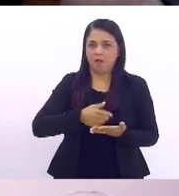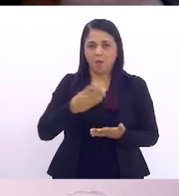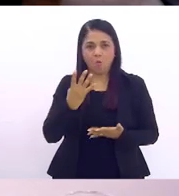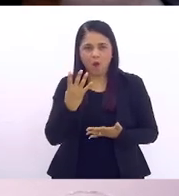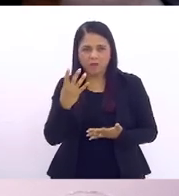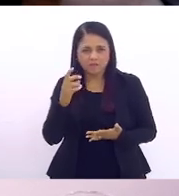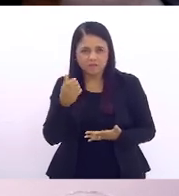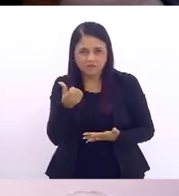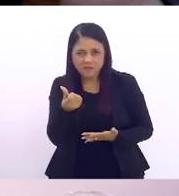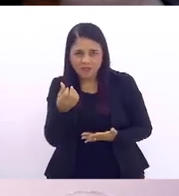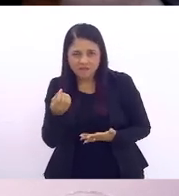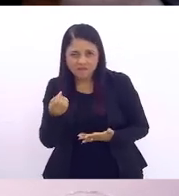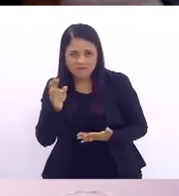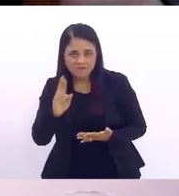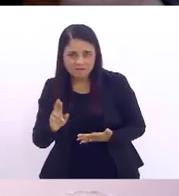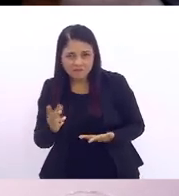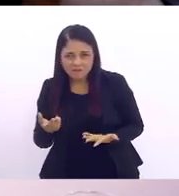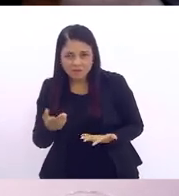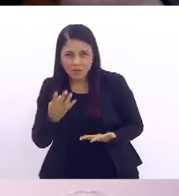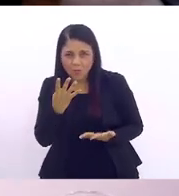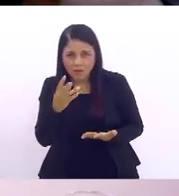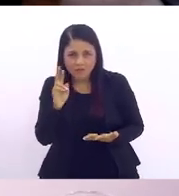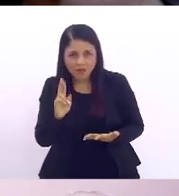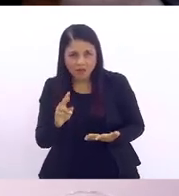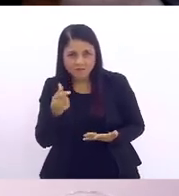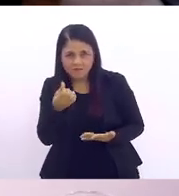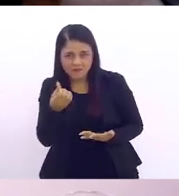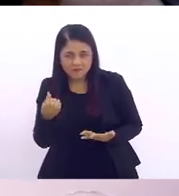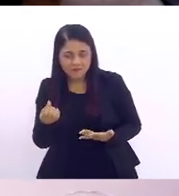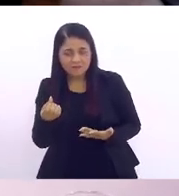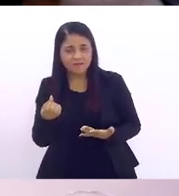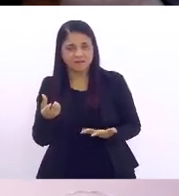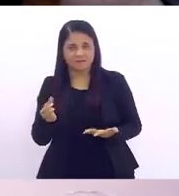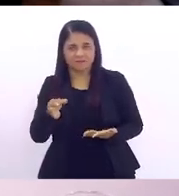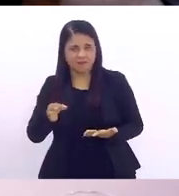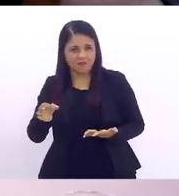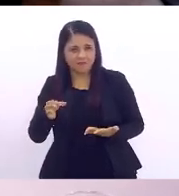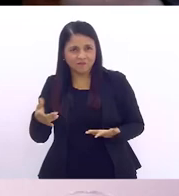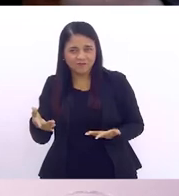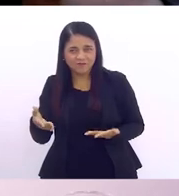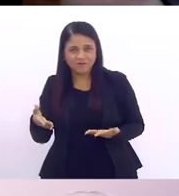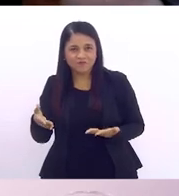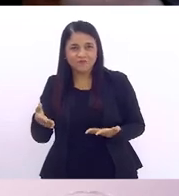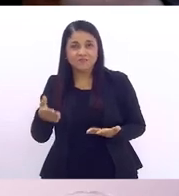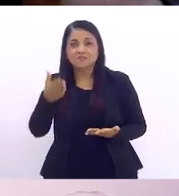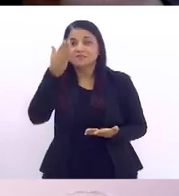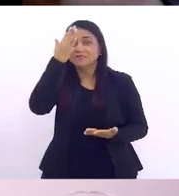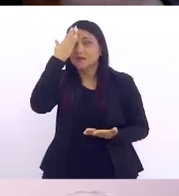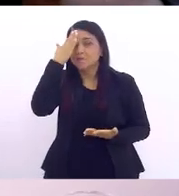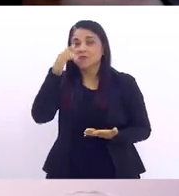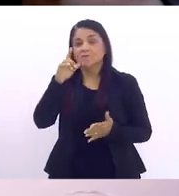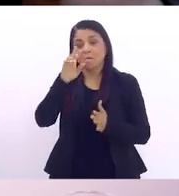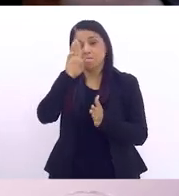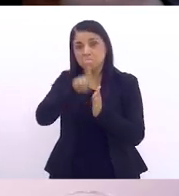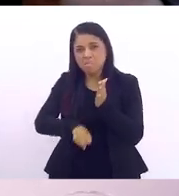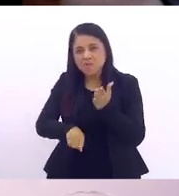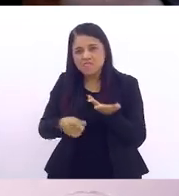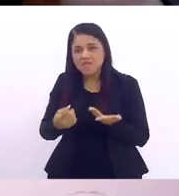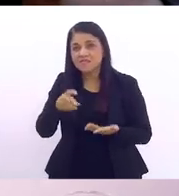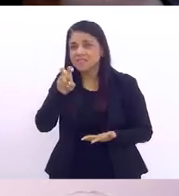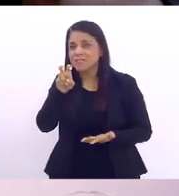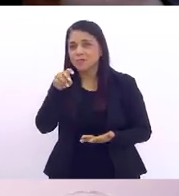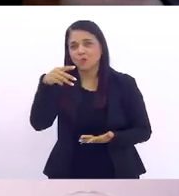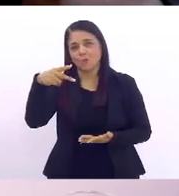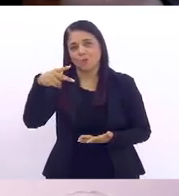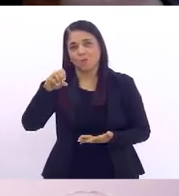46 sabendo que naturalmente conse necessariamente vai perder cinco pontos na carteira e pagar quase